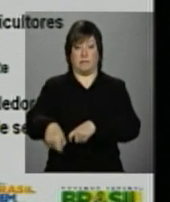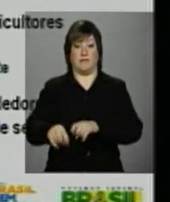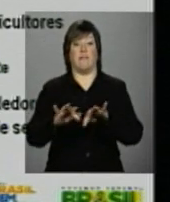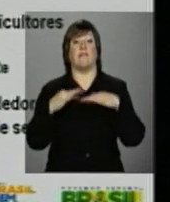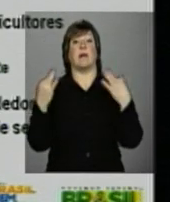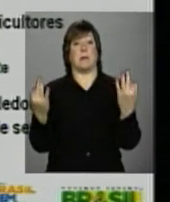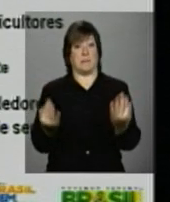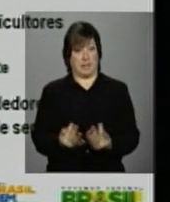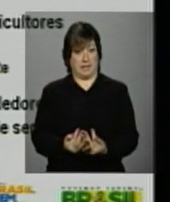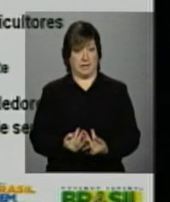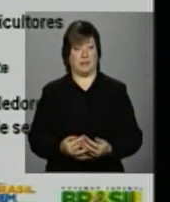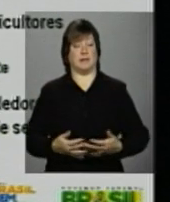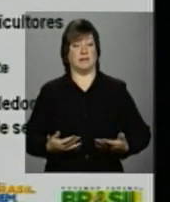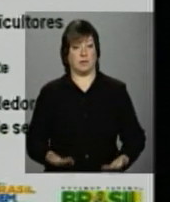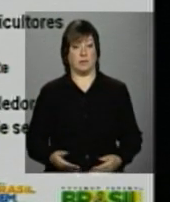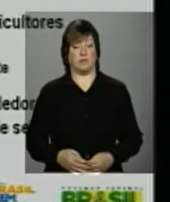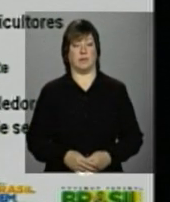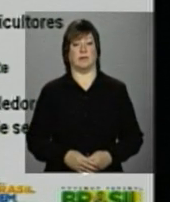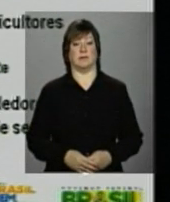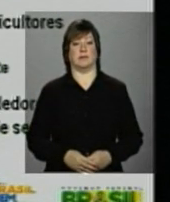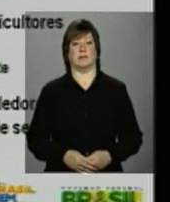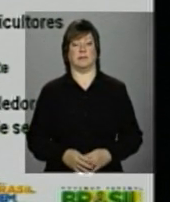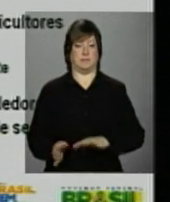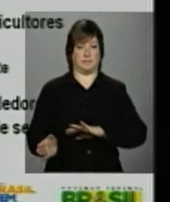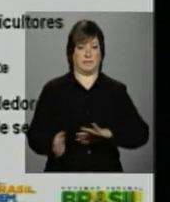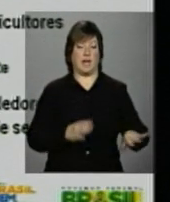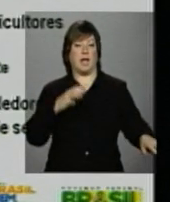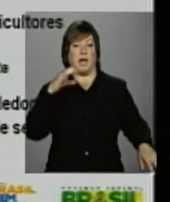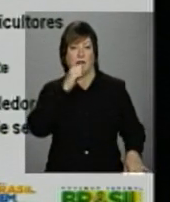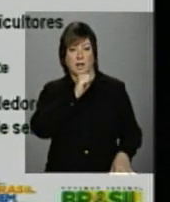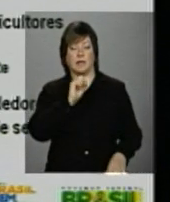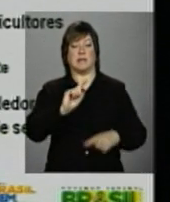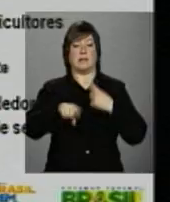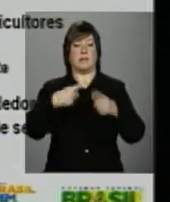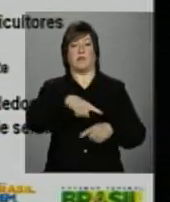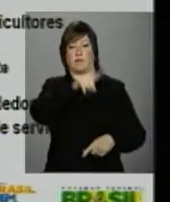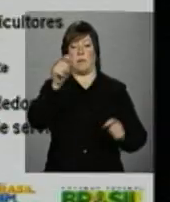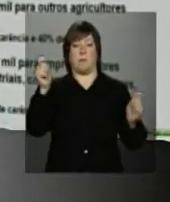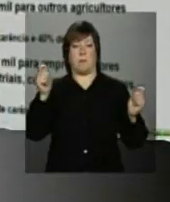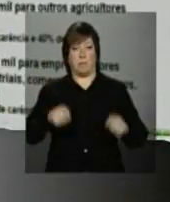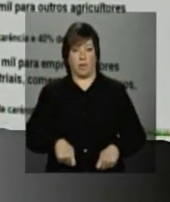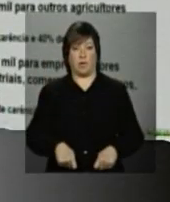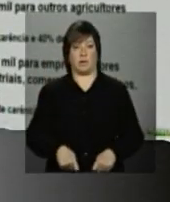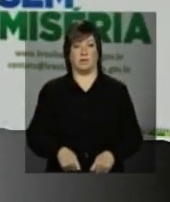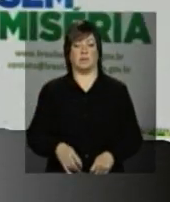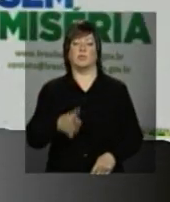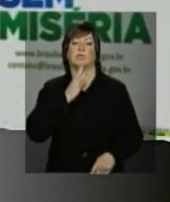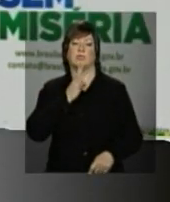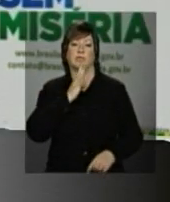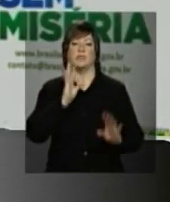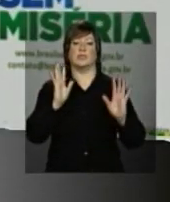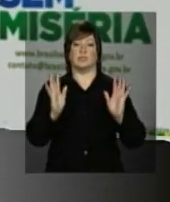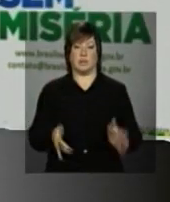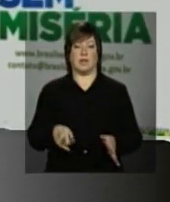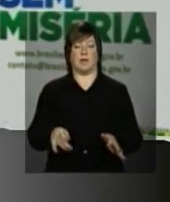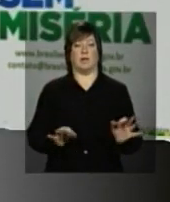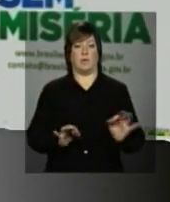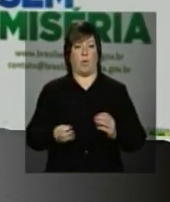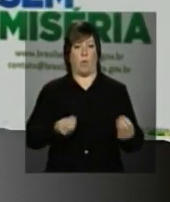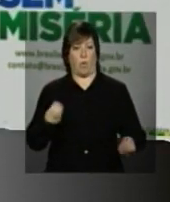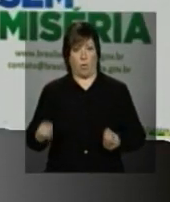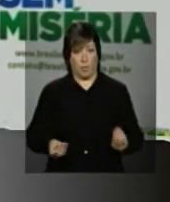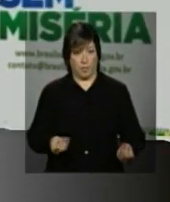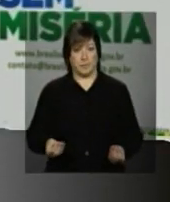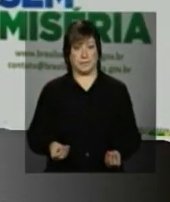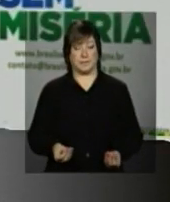familiares então né passar rapidamente depois os senhores podem já a maior parte dos Senhores já conhecem as medidas então